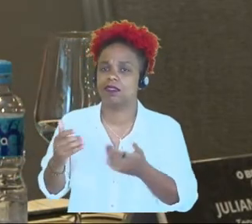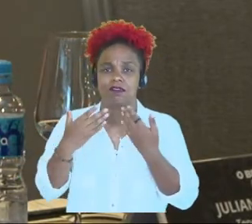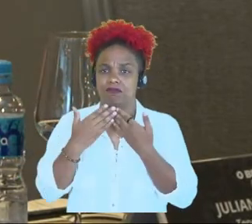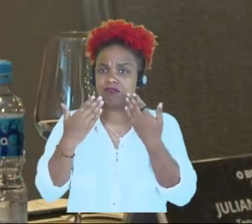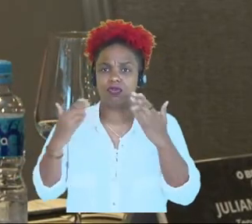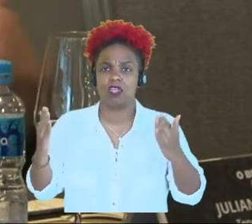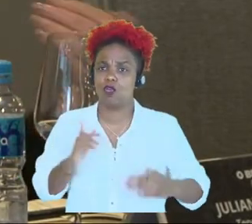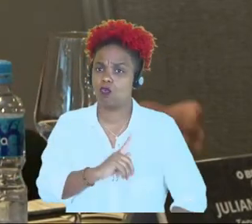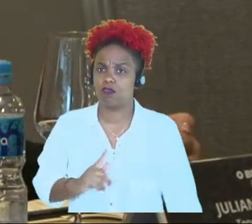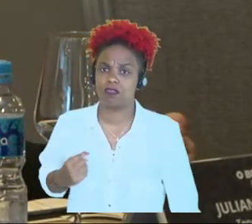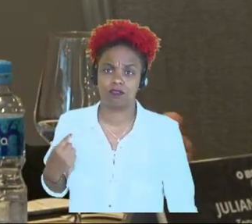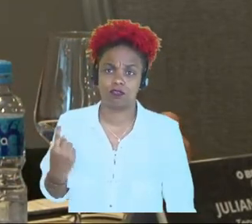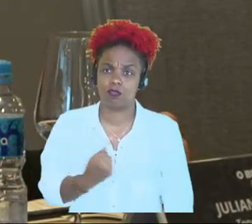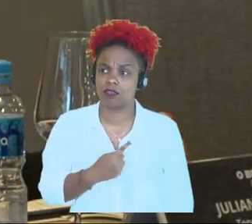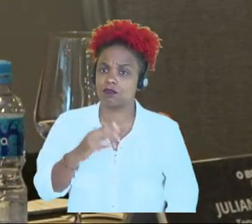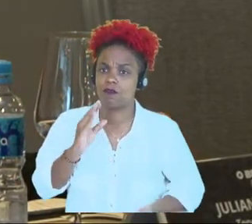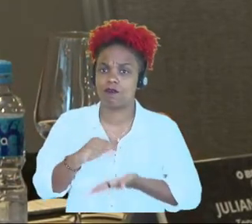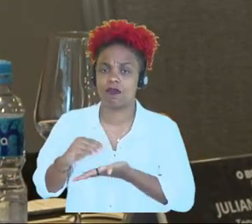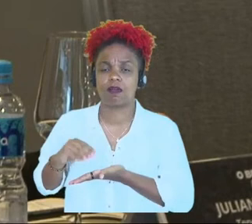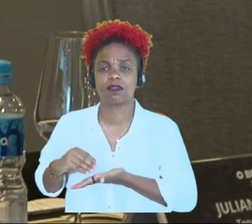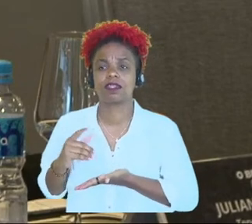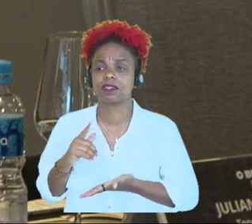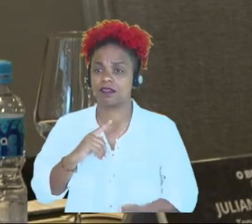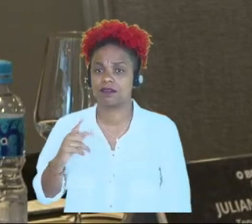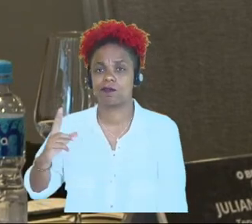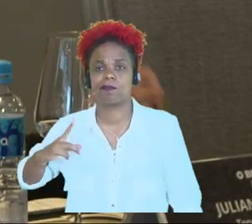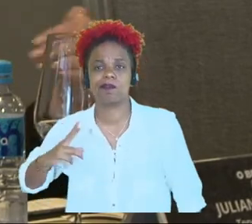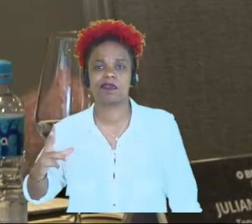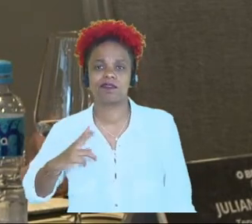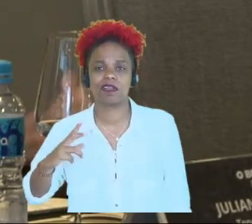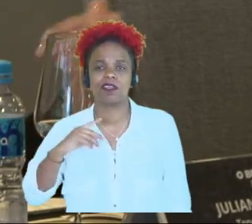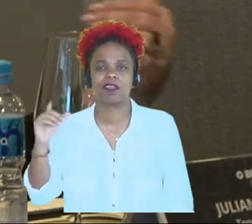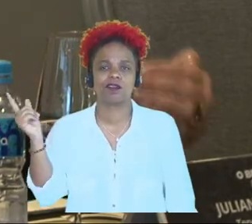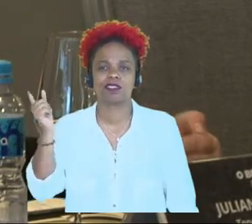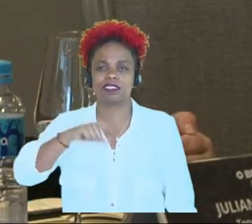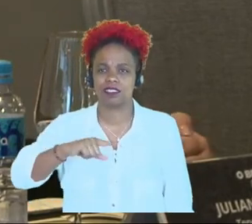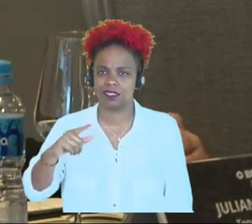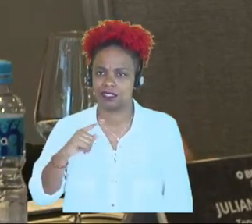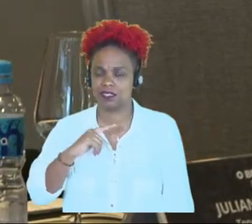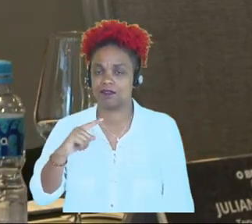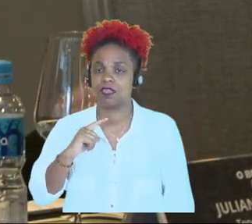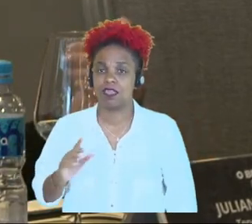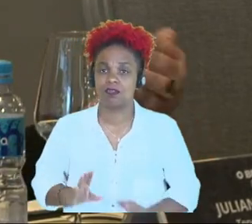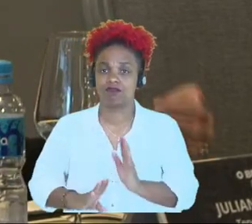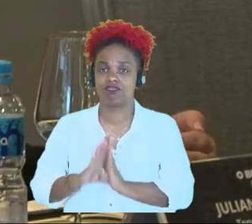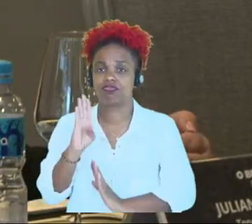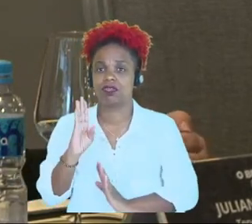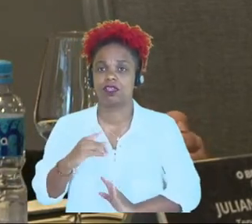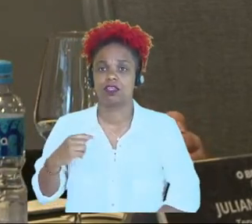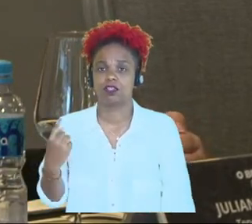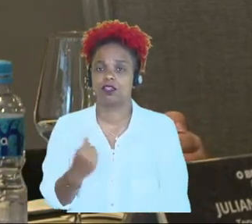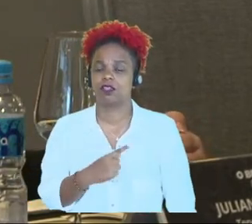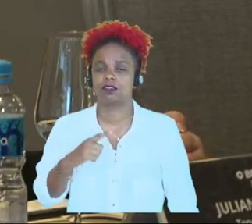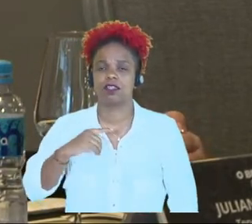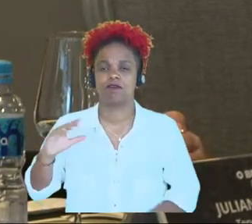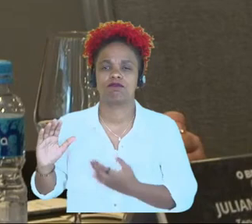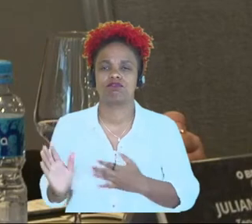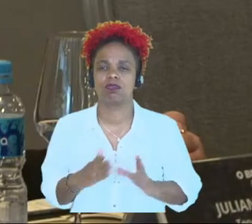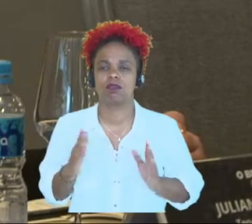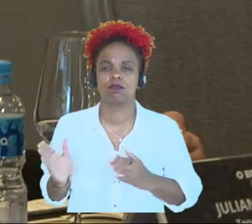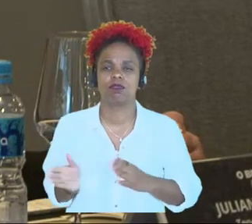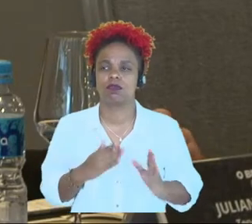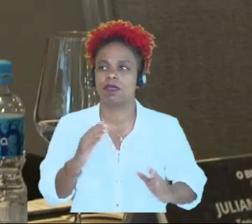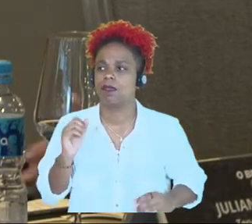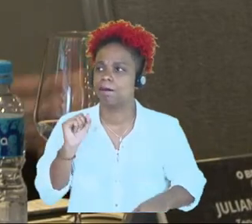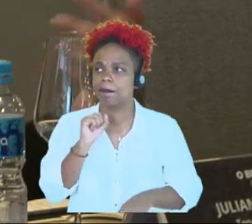governo investe pouco, a gente depende cada vez mais do investimento privado para conseguir recuperar o crescimento, recuperar a nossa produtividade, que está estagnada